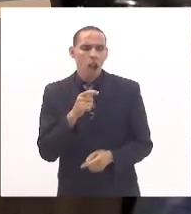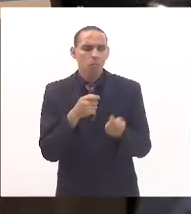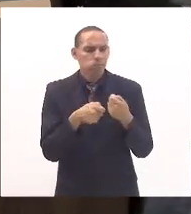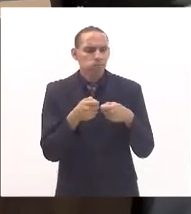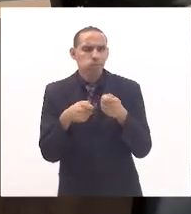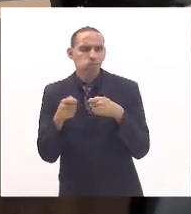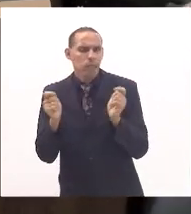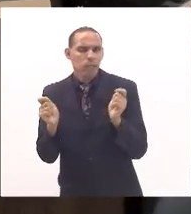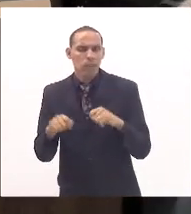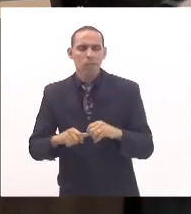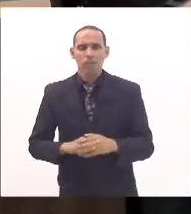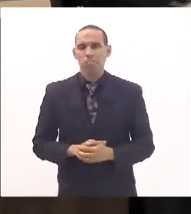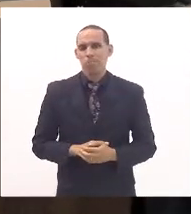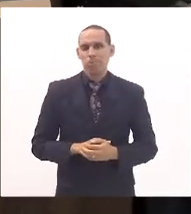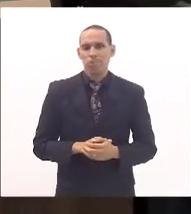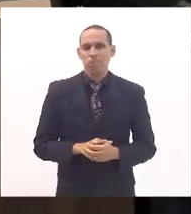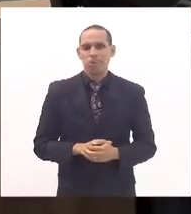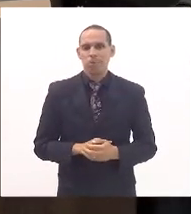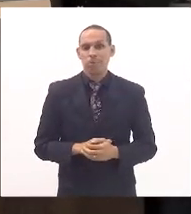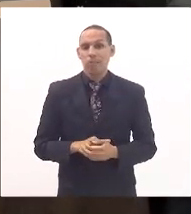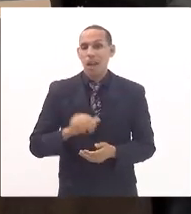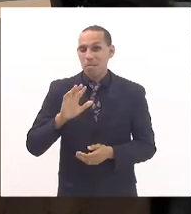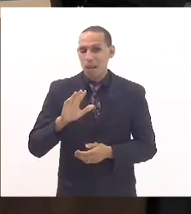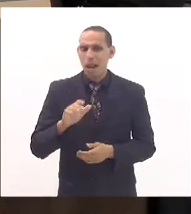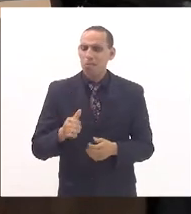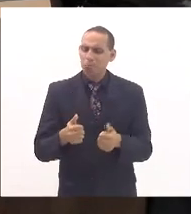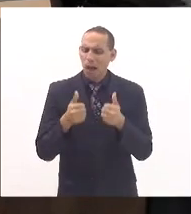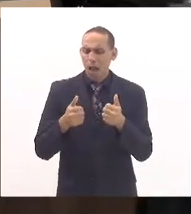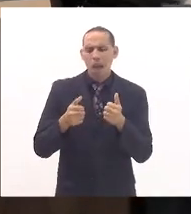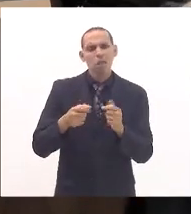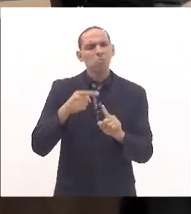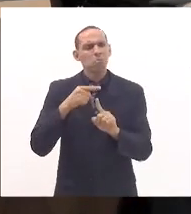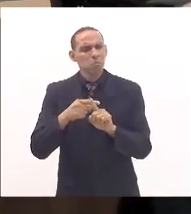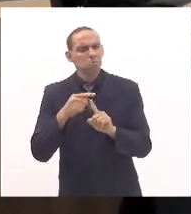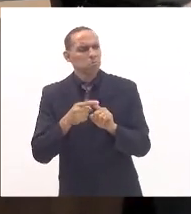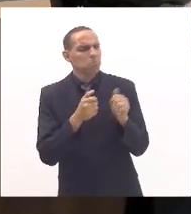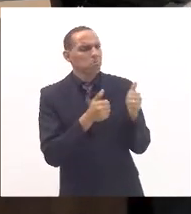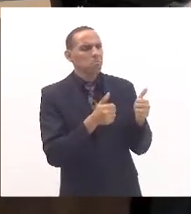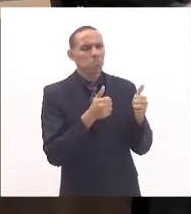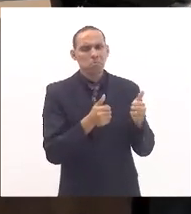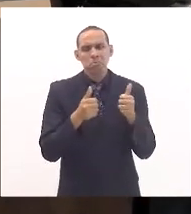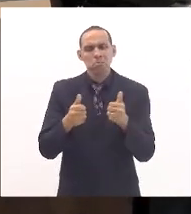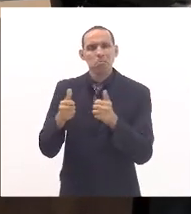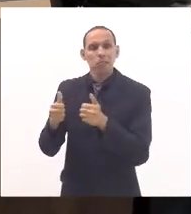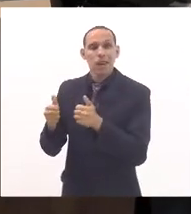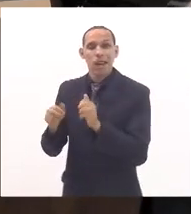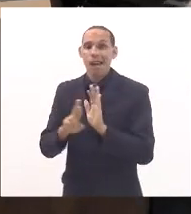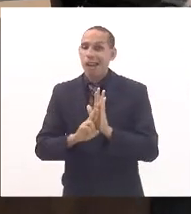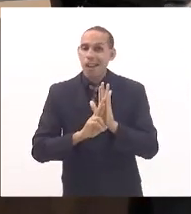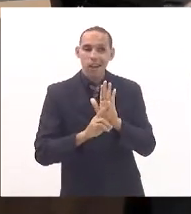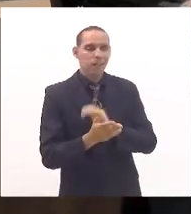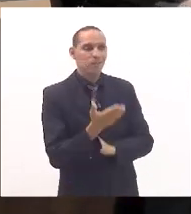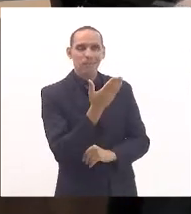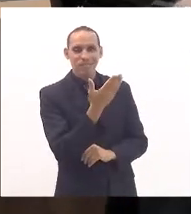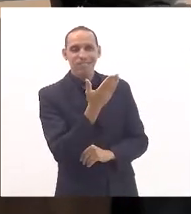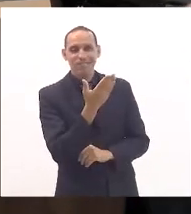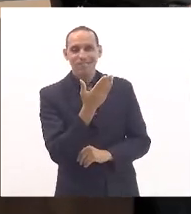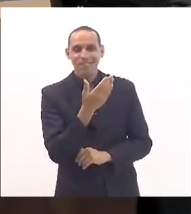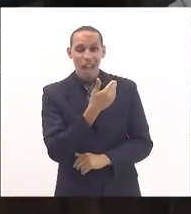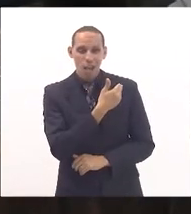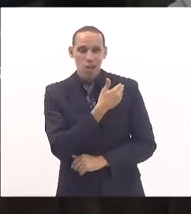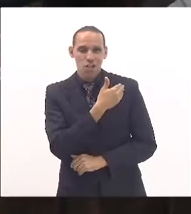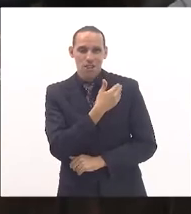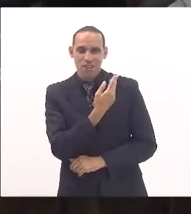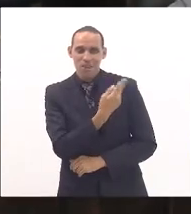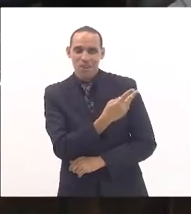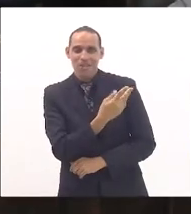negociação. O clima foi tão positivo que até a representante que está aqui à sua